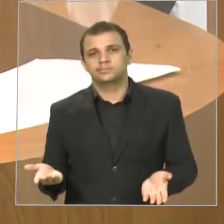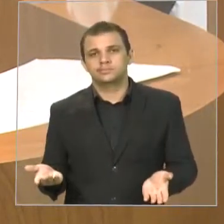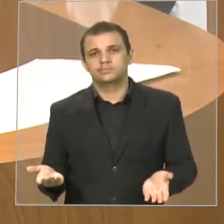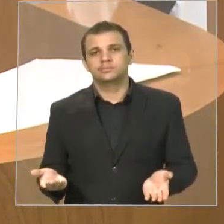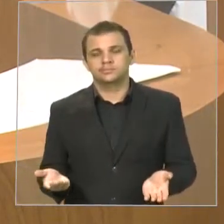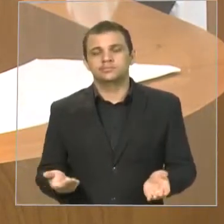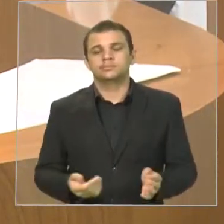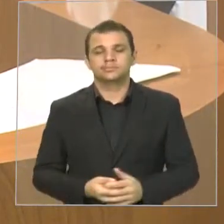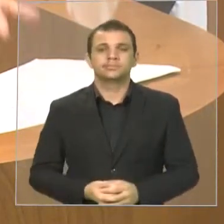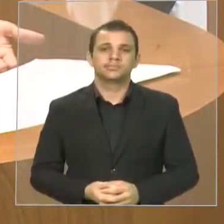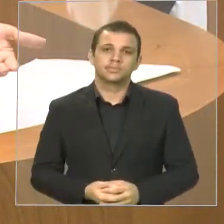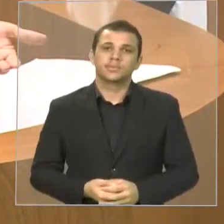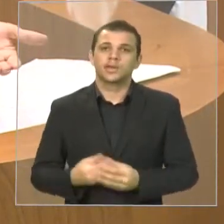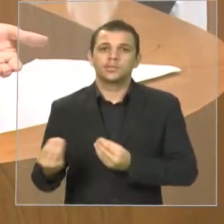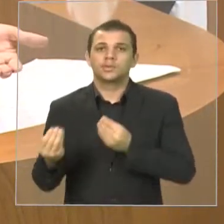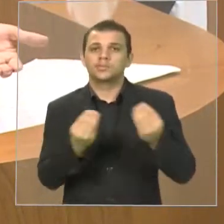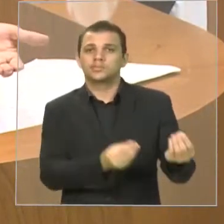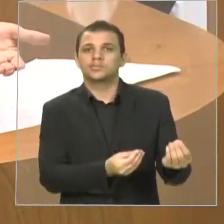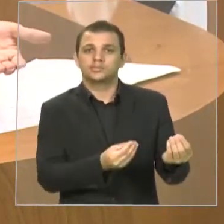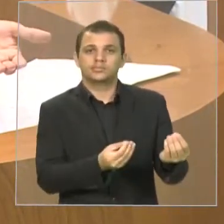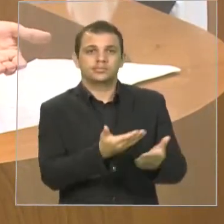Um cidadão somente com o nome Alfredo,